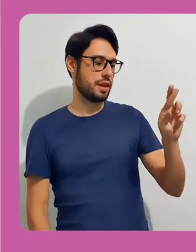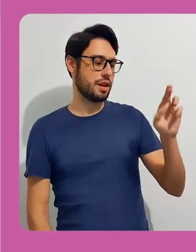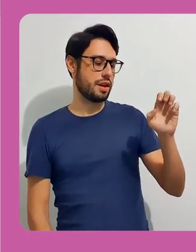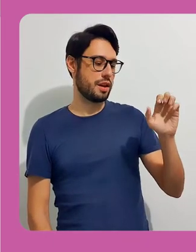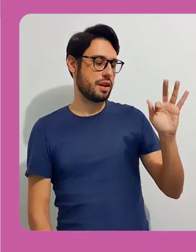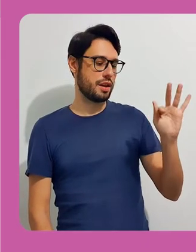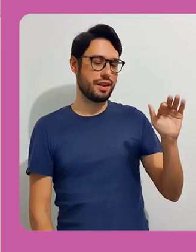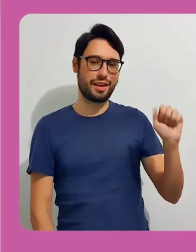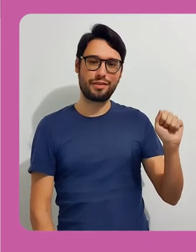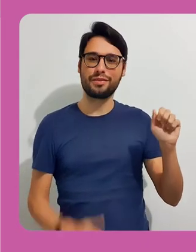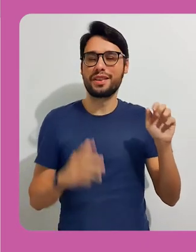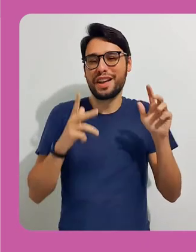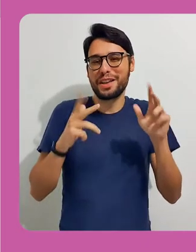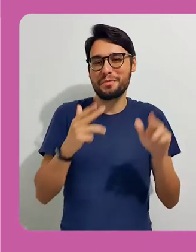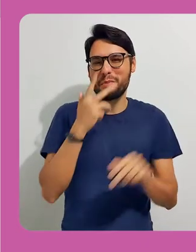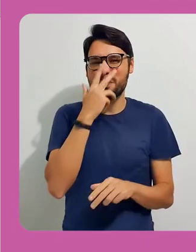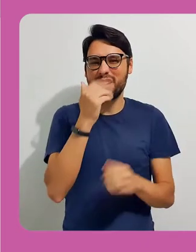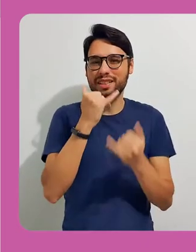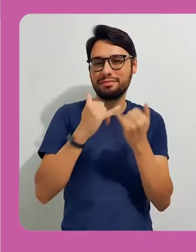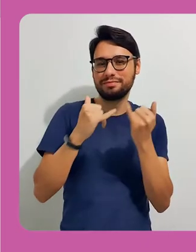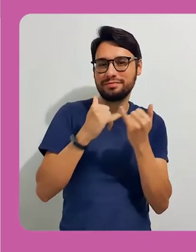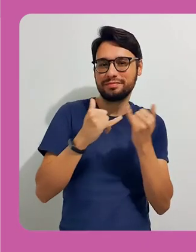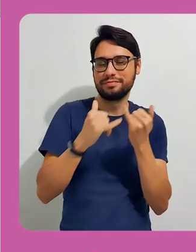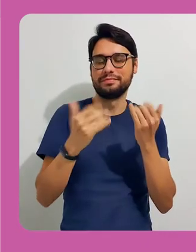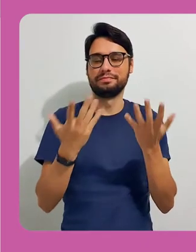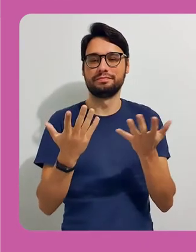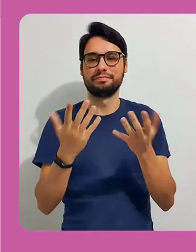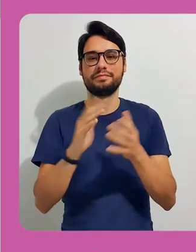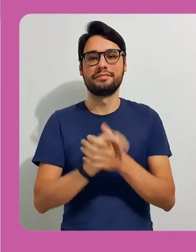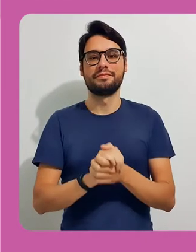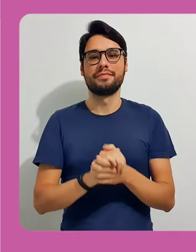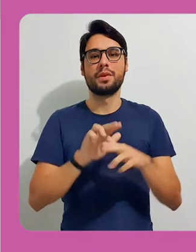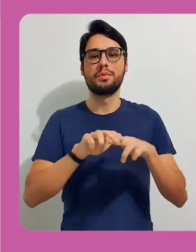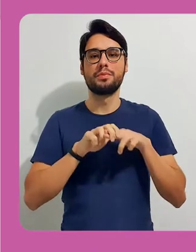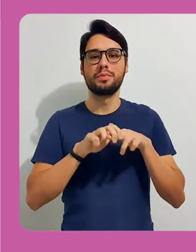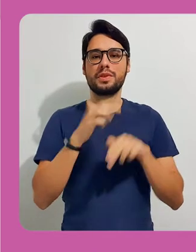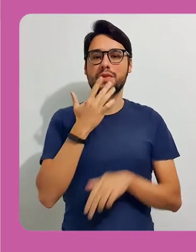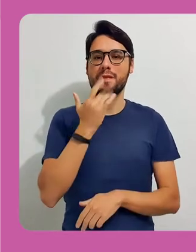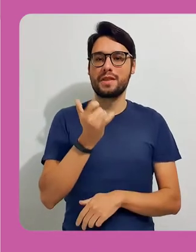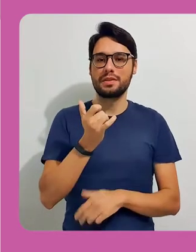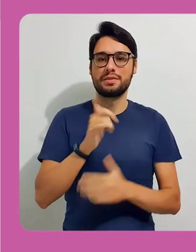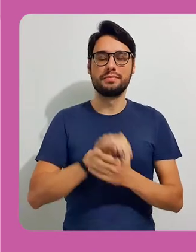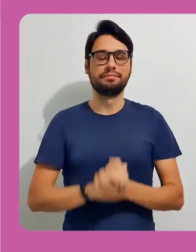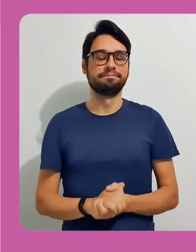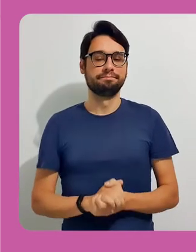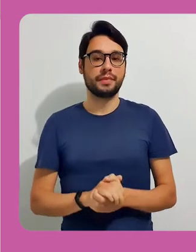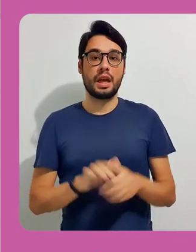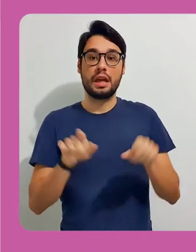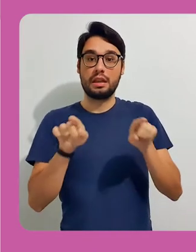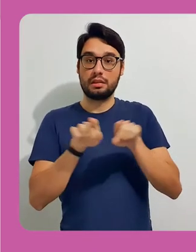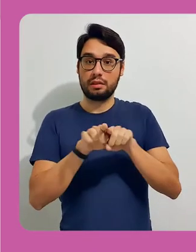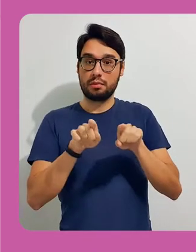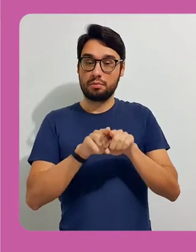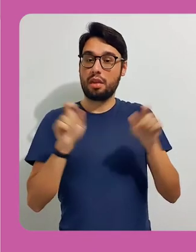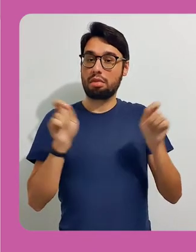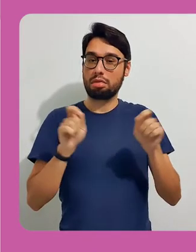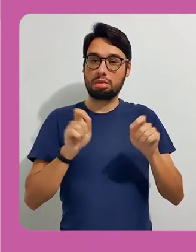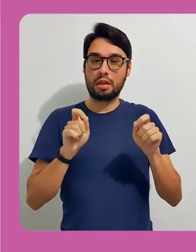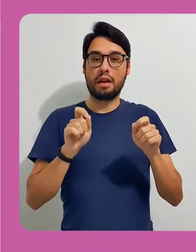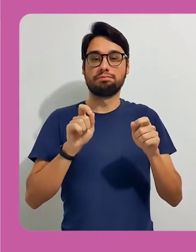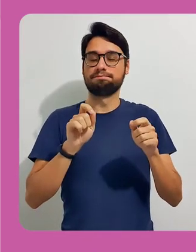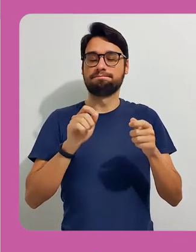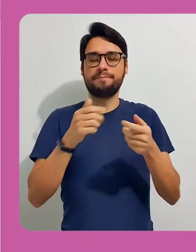tarefa que eles fazem e é uma atividade muito versátil tá vendo pra gente professor